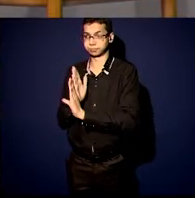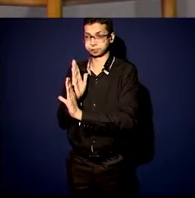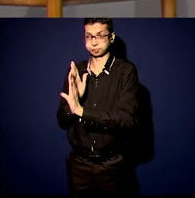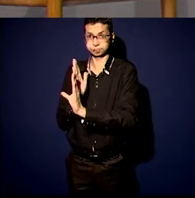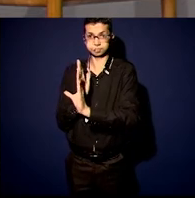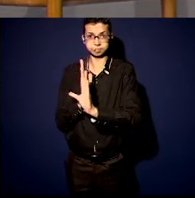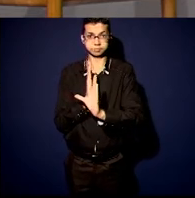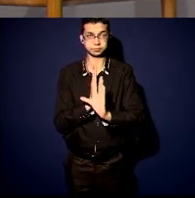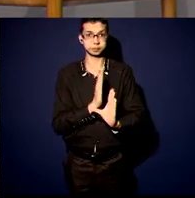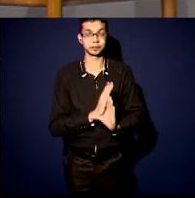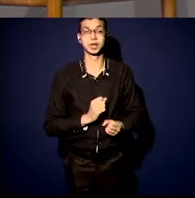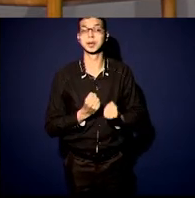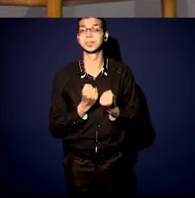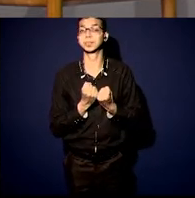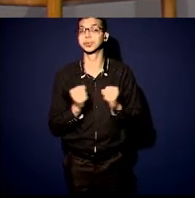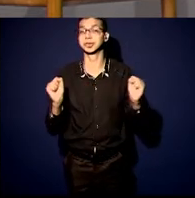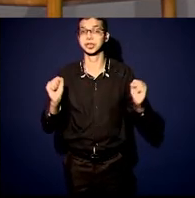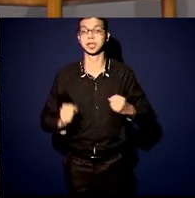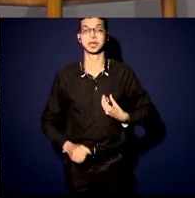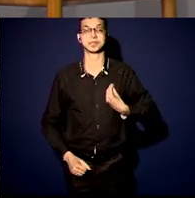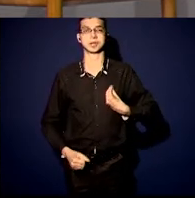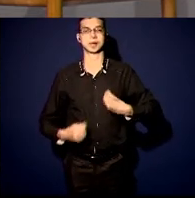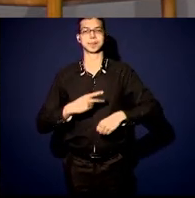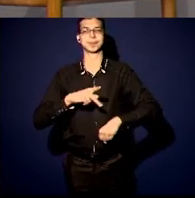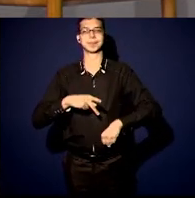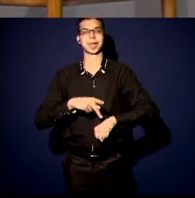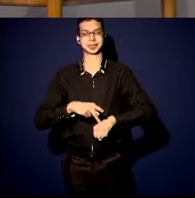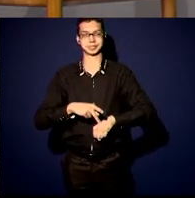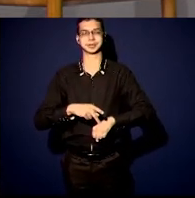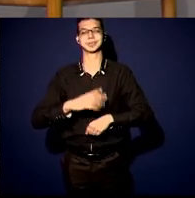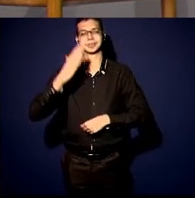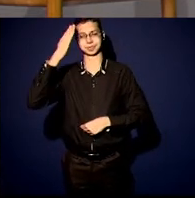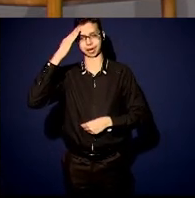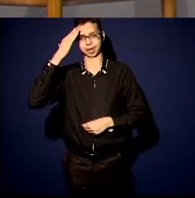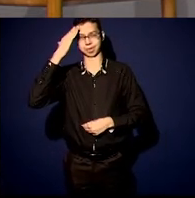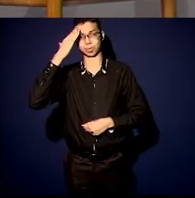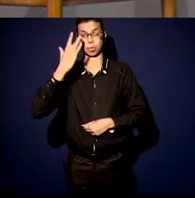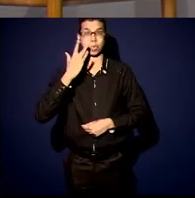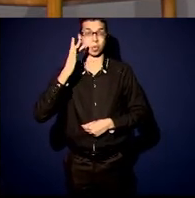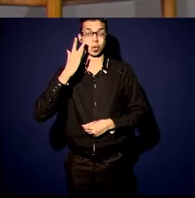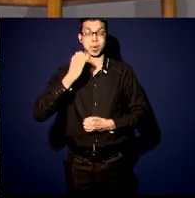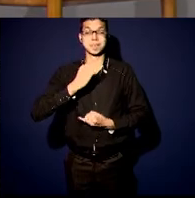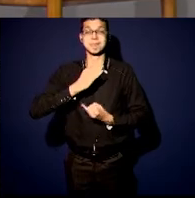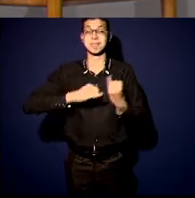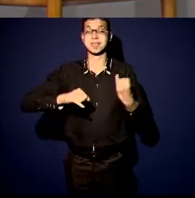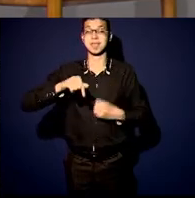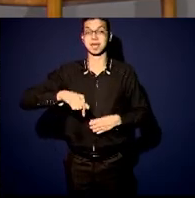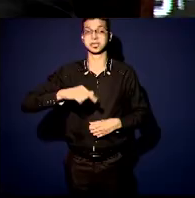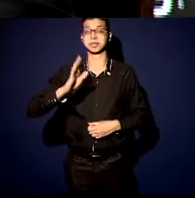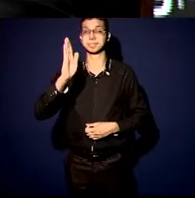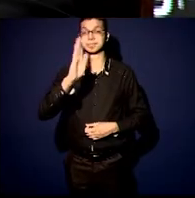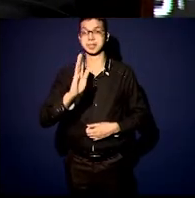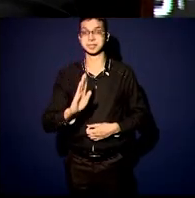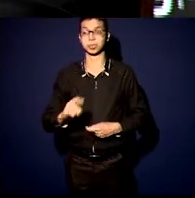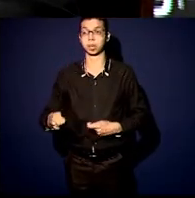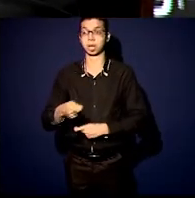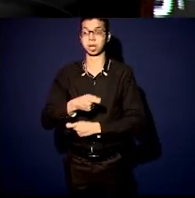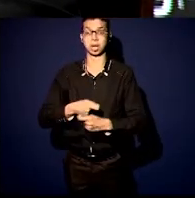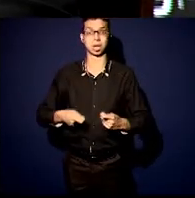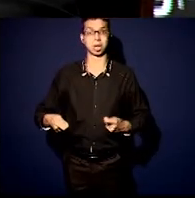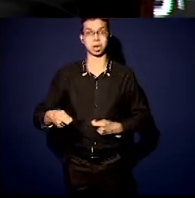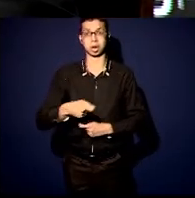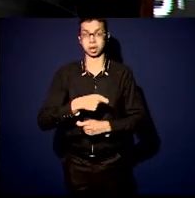conviver com país em que há uma estimativa que metade do Ouro que circulou no Brasil ano passado aí é oriundo